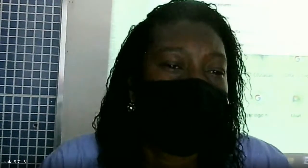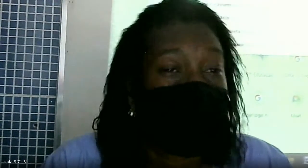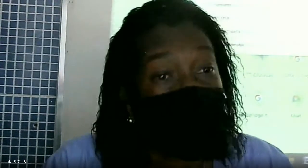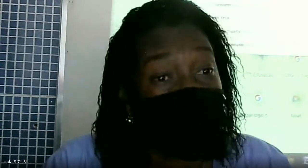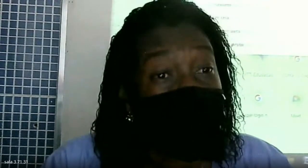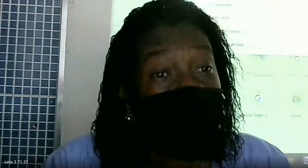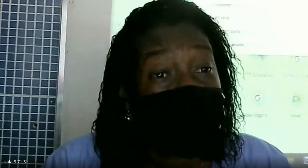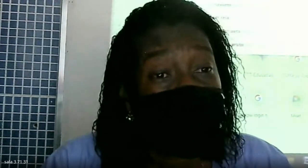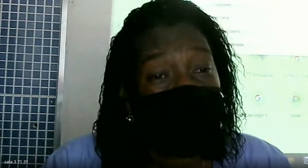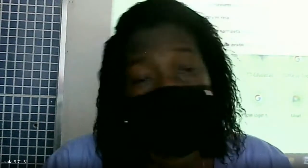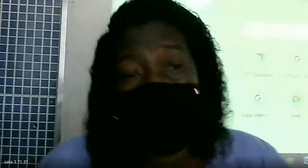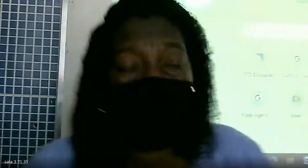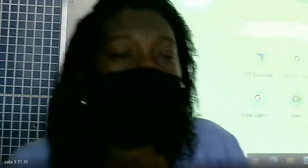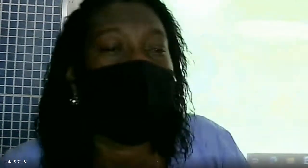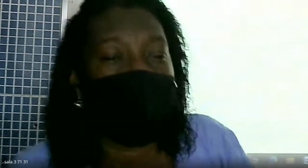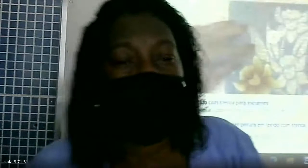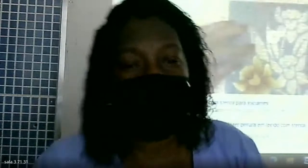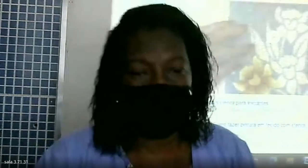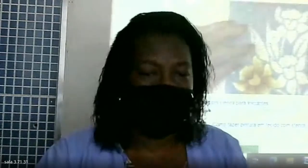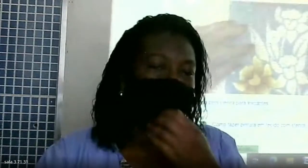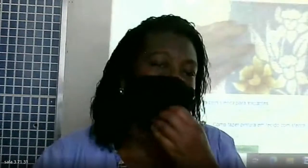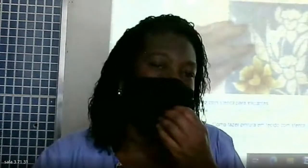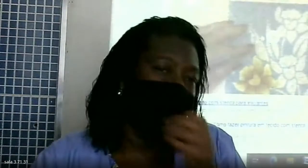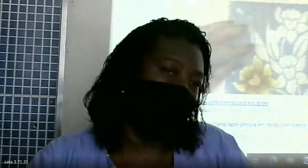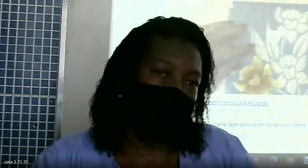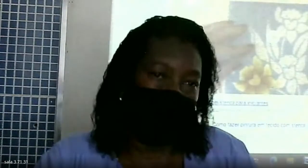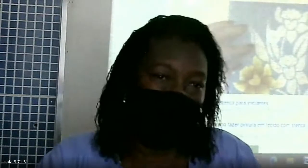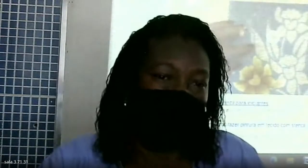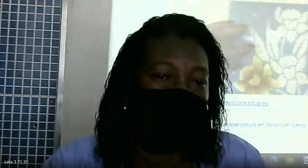Pintura com estêncil. Aqui eu não vou botar na parede, porque